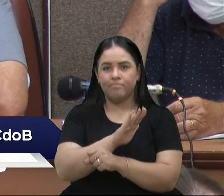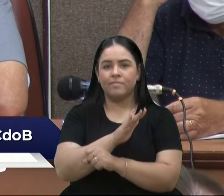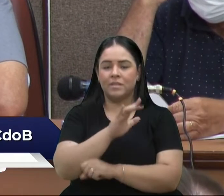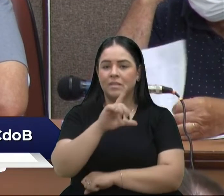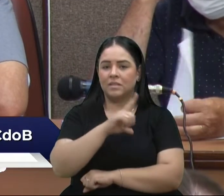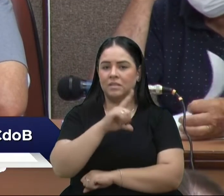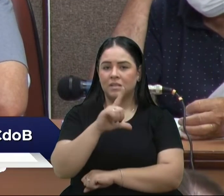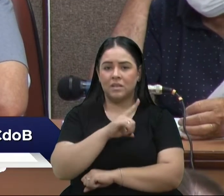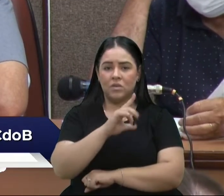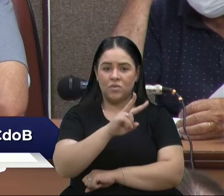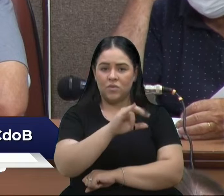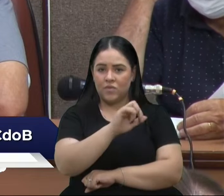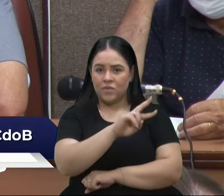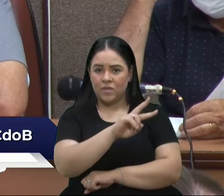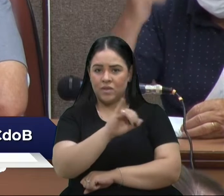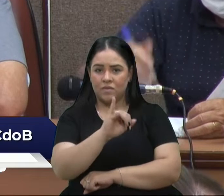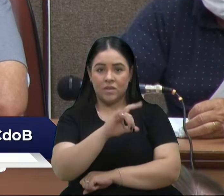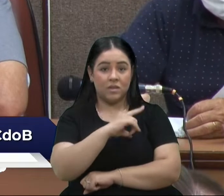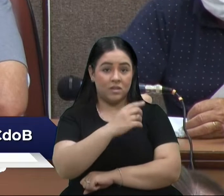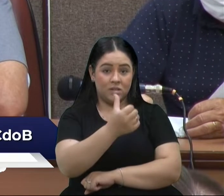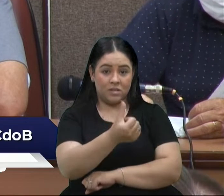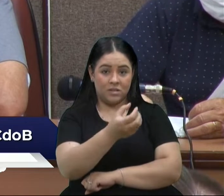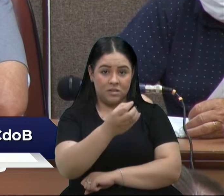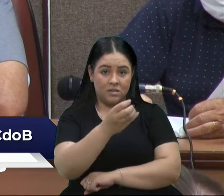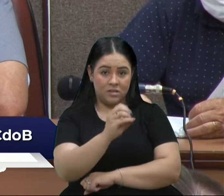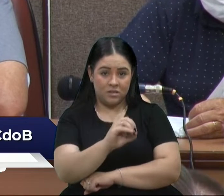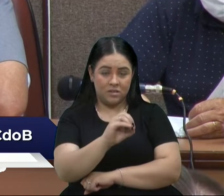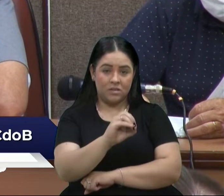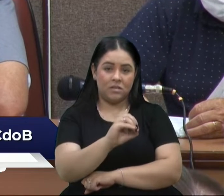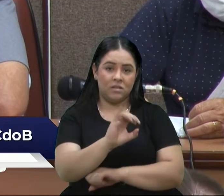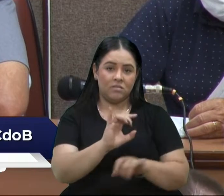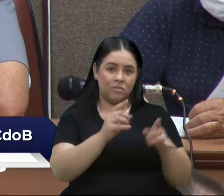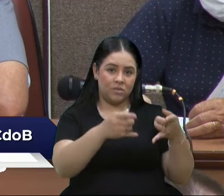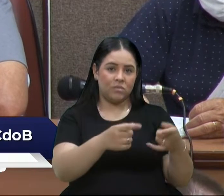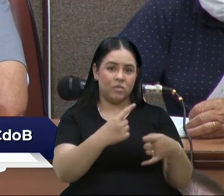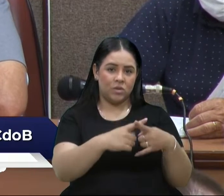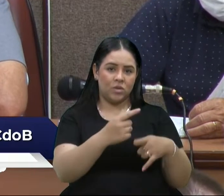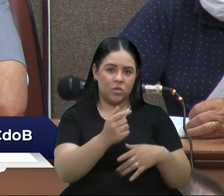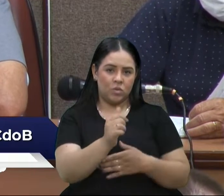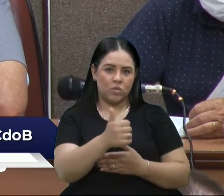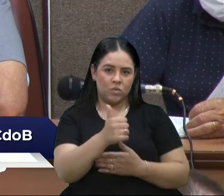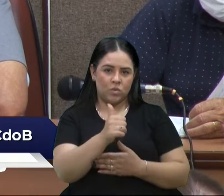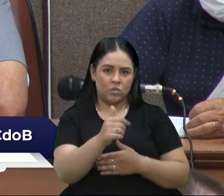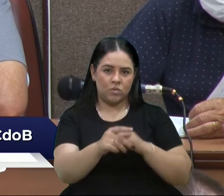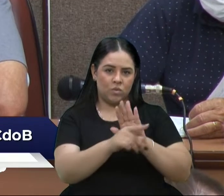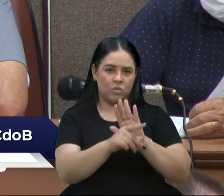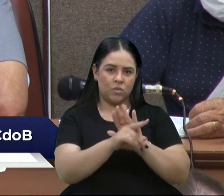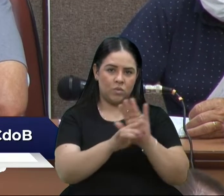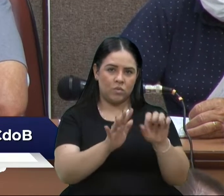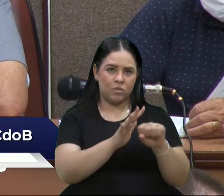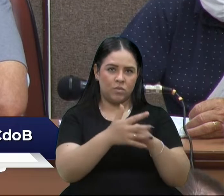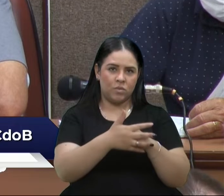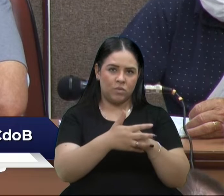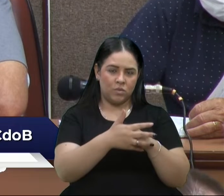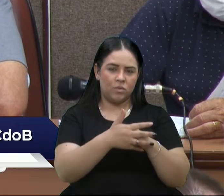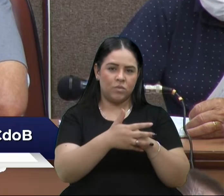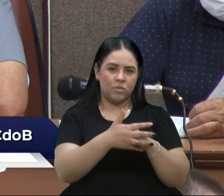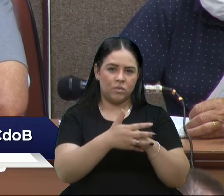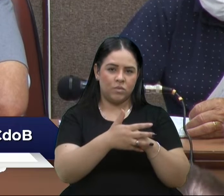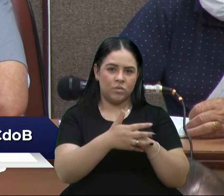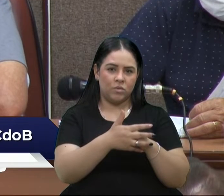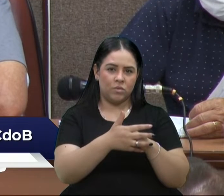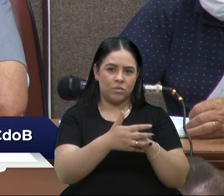né? Na verdade, são 60 leitos, né? Porque 11 que são da pandemia, né? 11 que estão